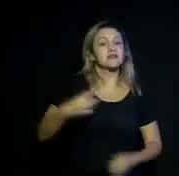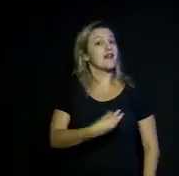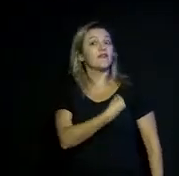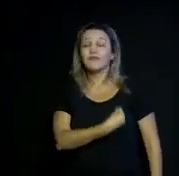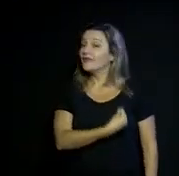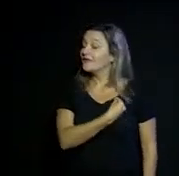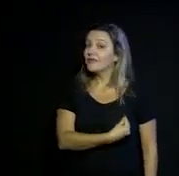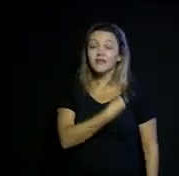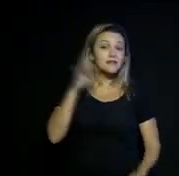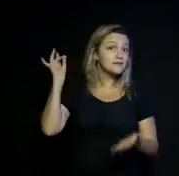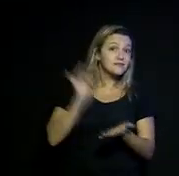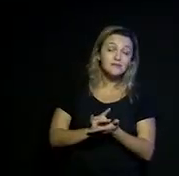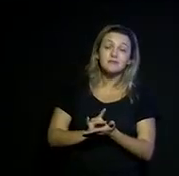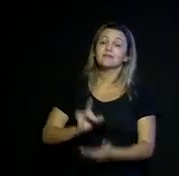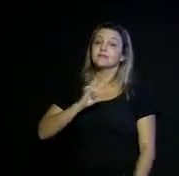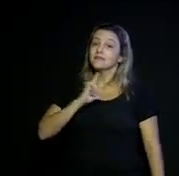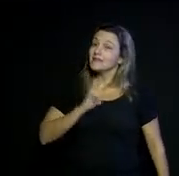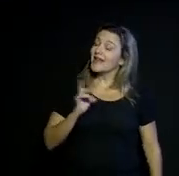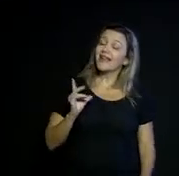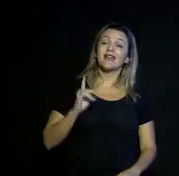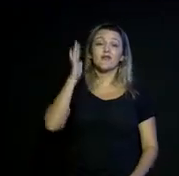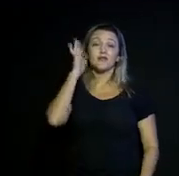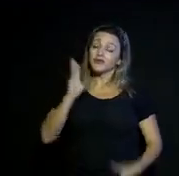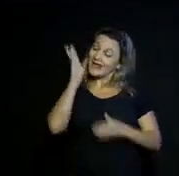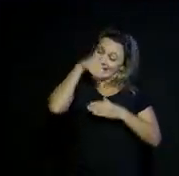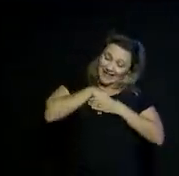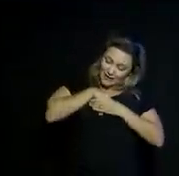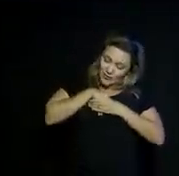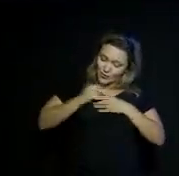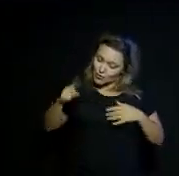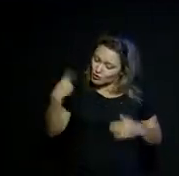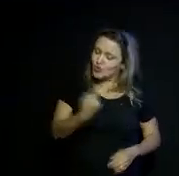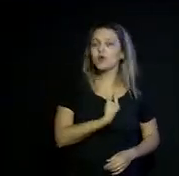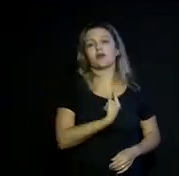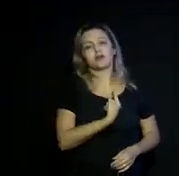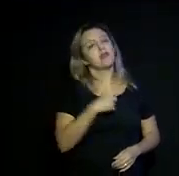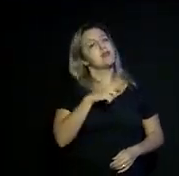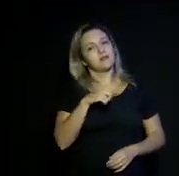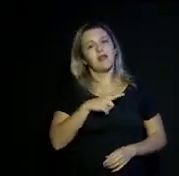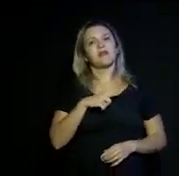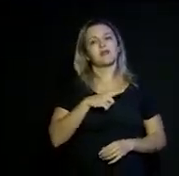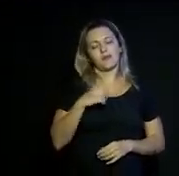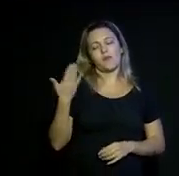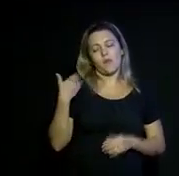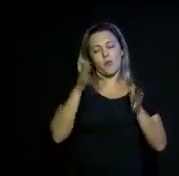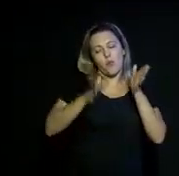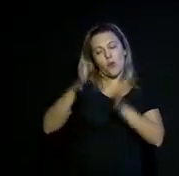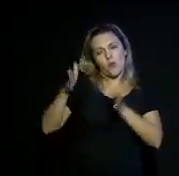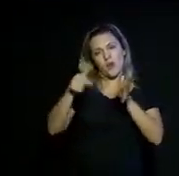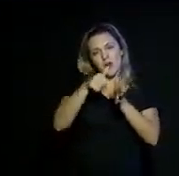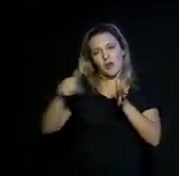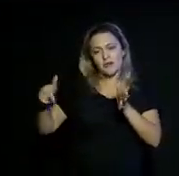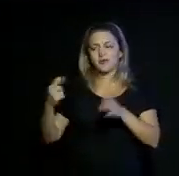filosofia, do quão ela existe dentro de cada um de vocês. Houve um determinado momento